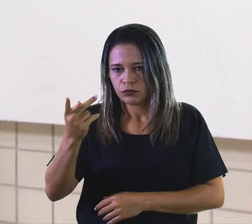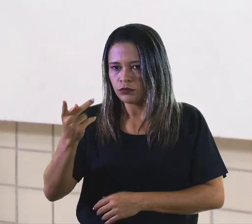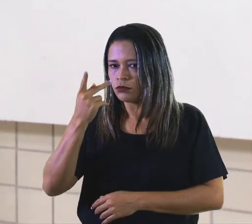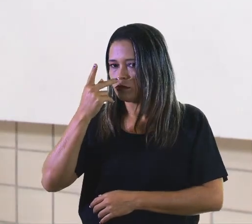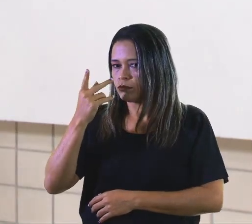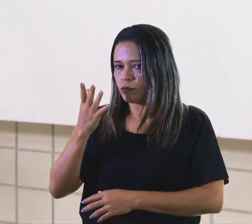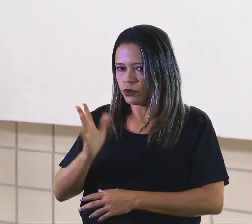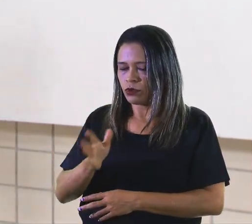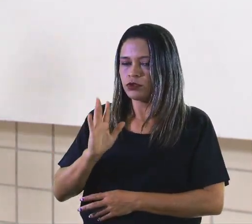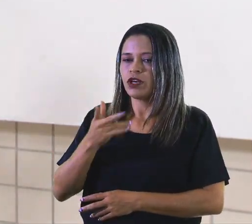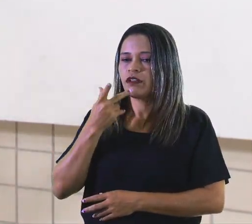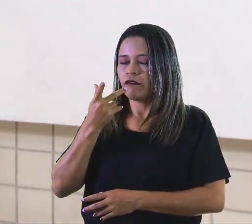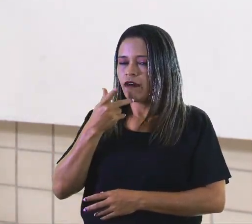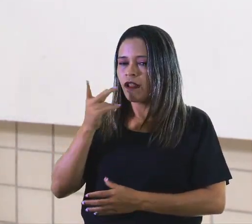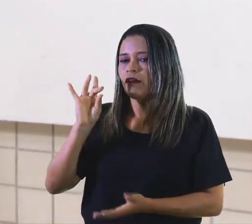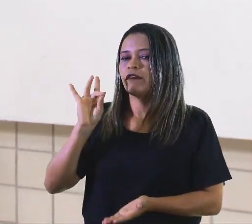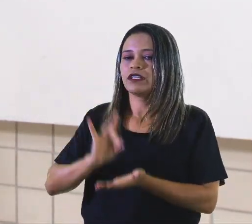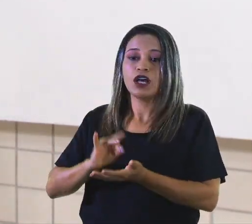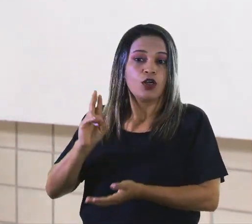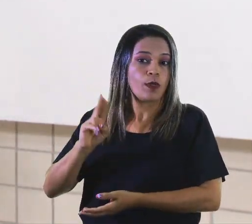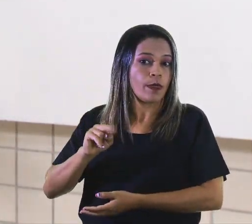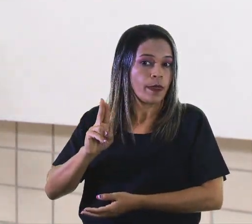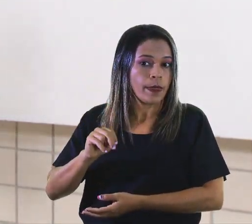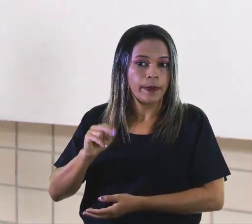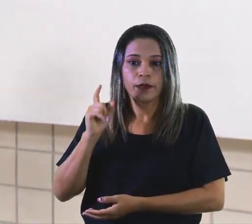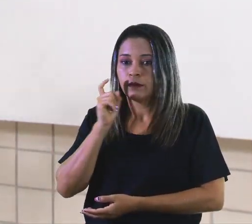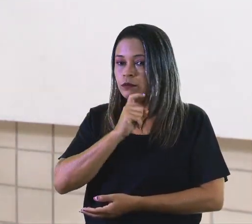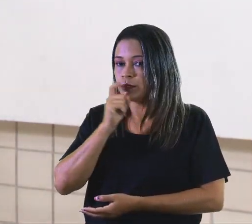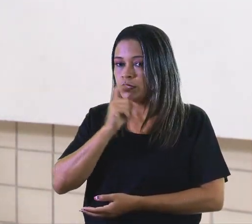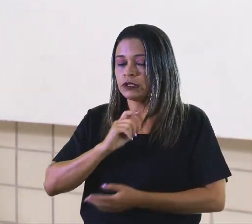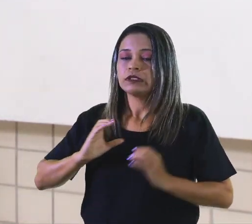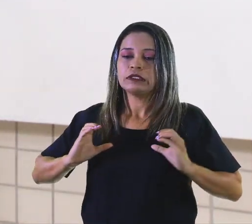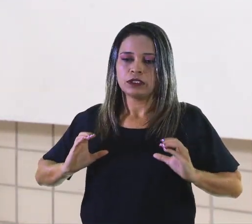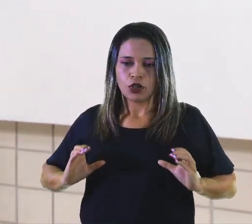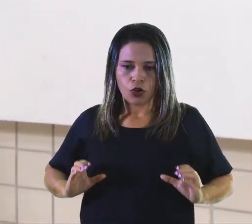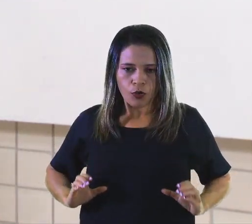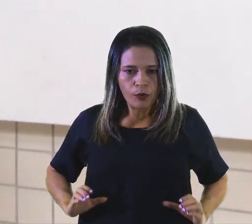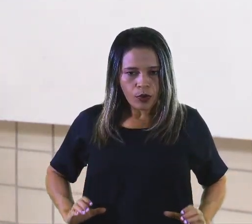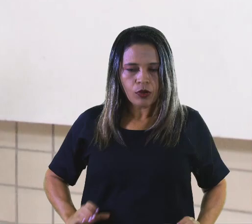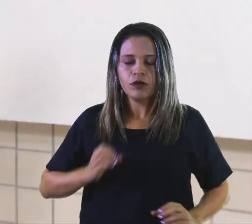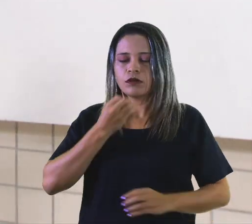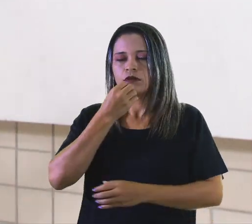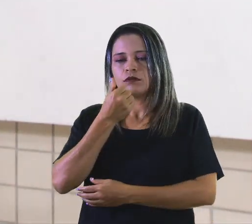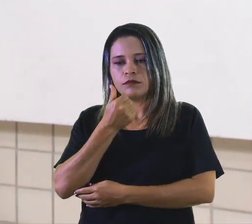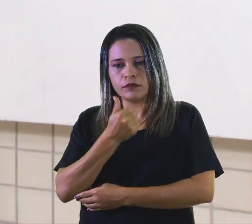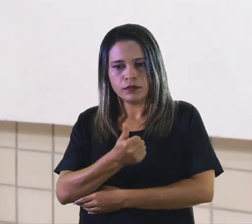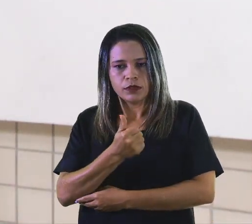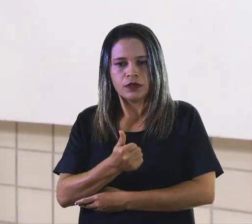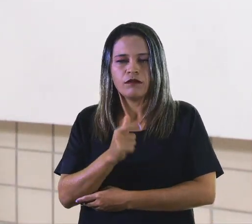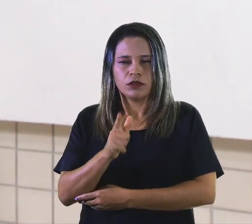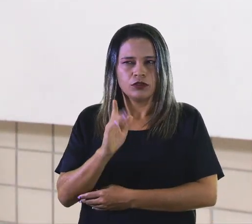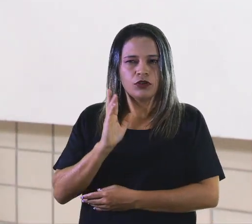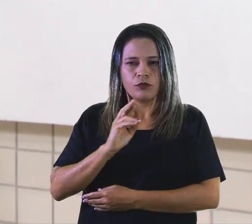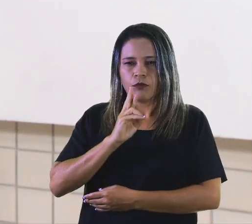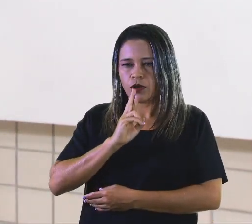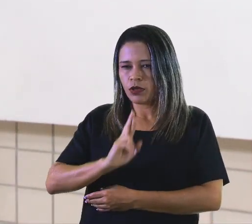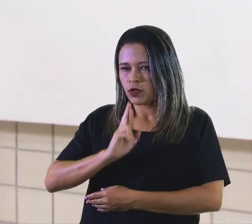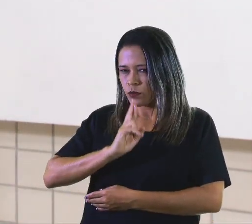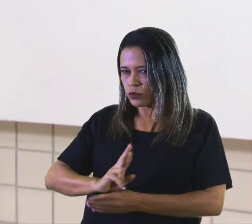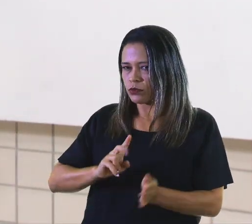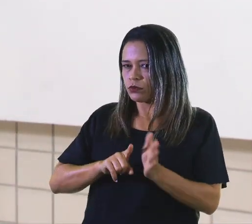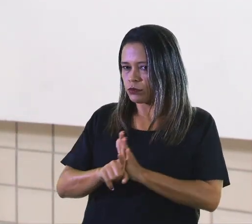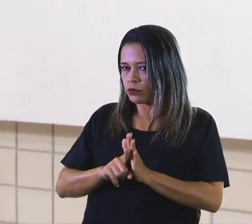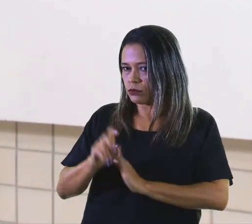a verdade, do não mentir, né, do se comportar bem, e aí já dá para vocês responderem essas